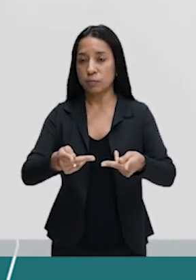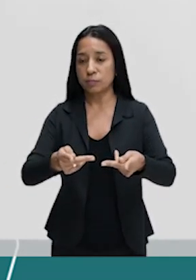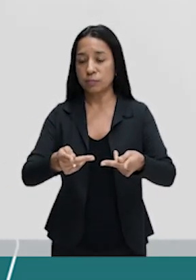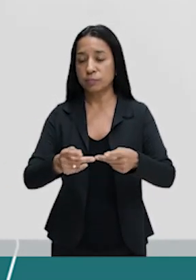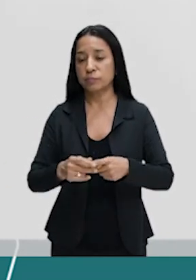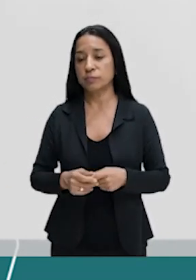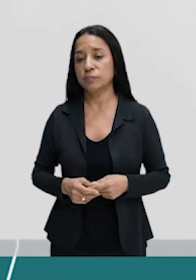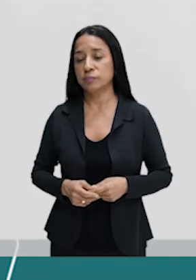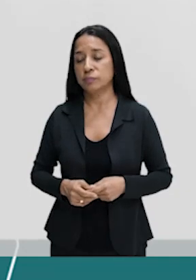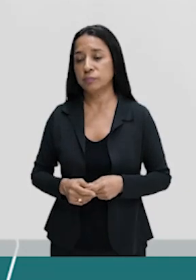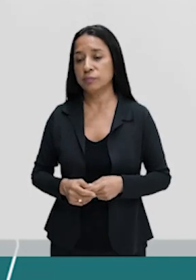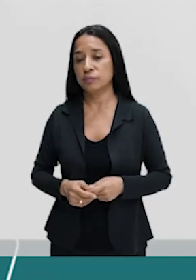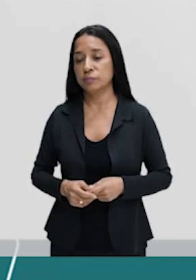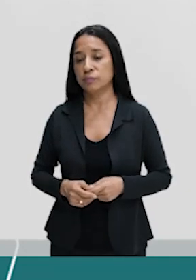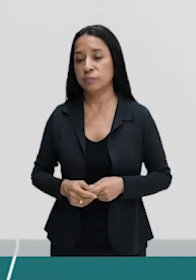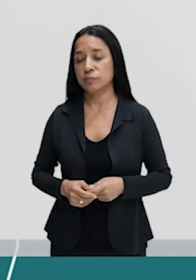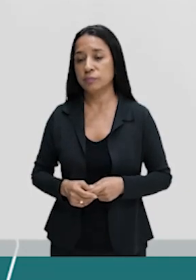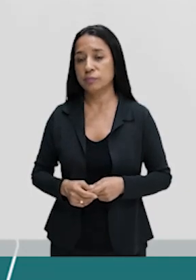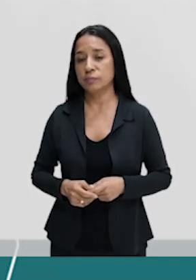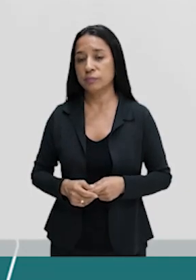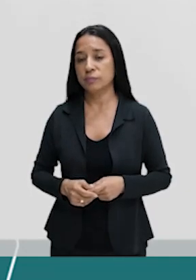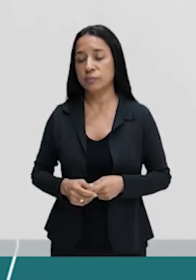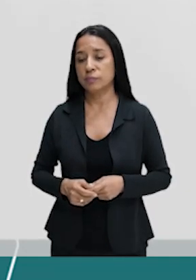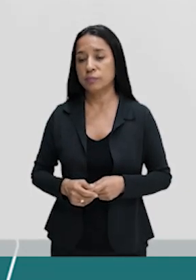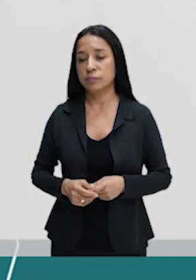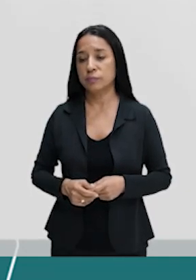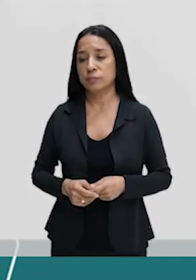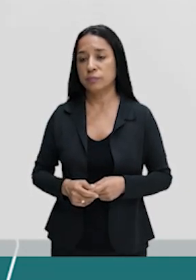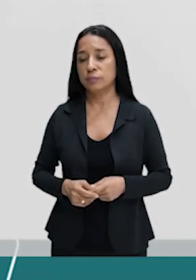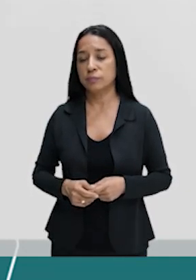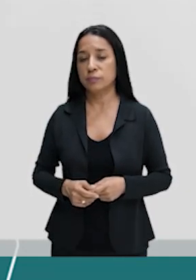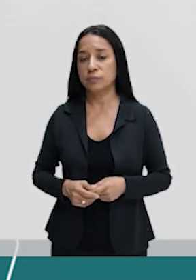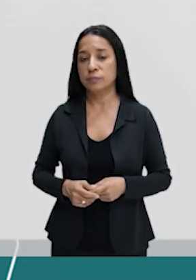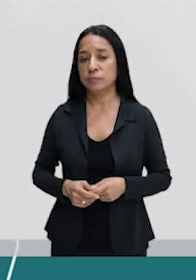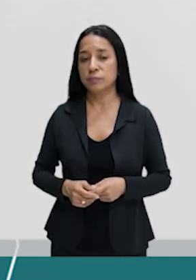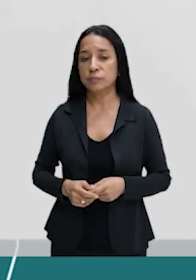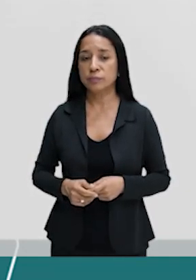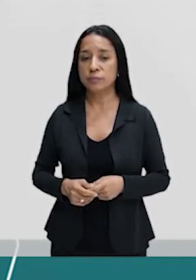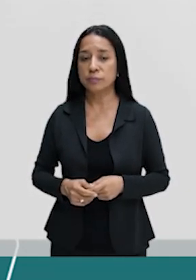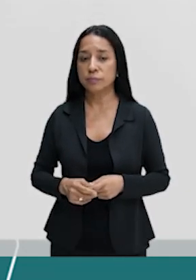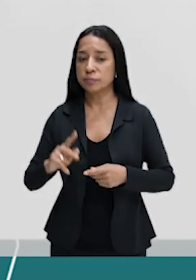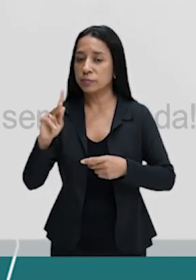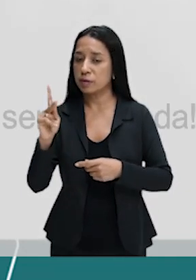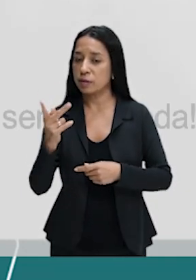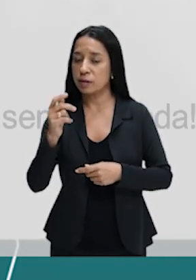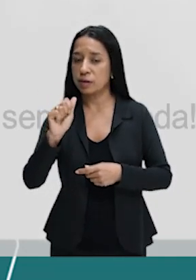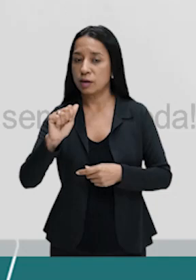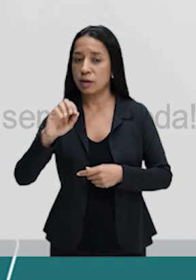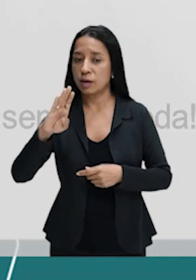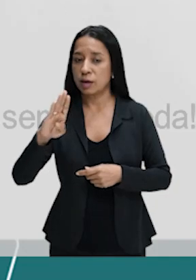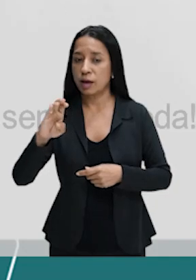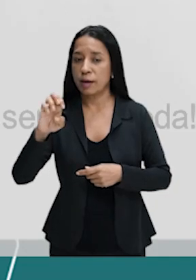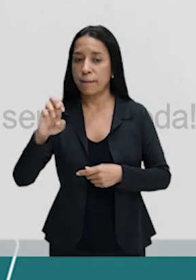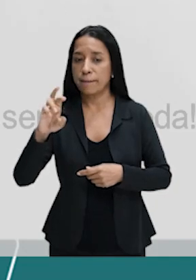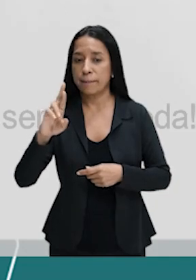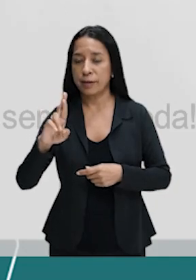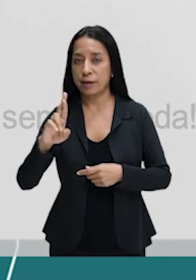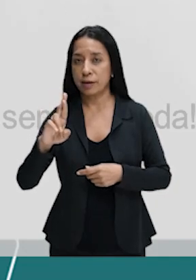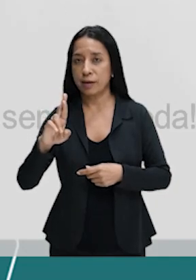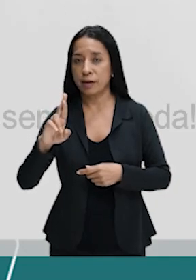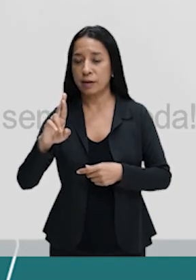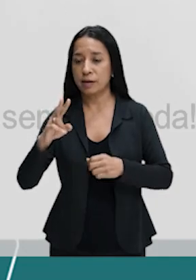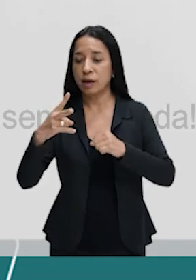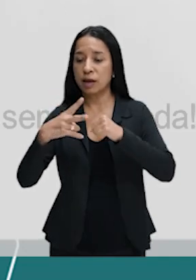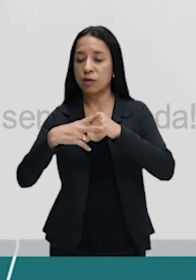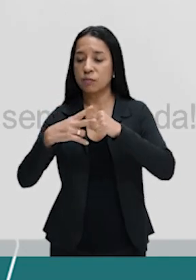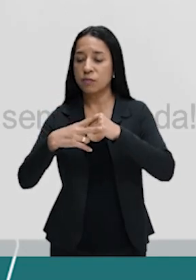mesa. Mais um. Haber. O verbo haber, que é um verbo auxiliar, tá?